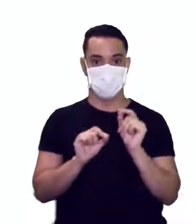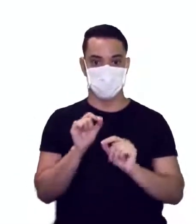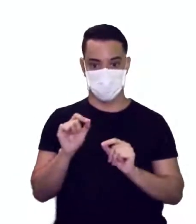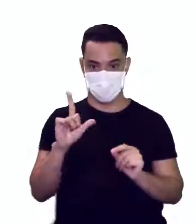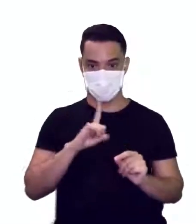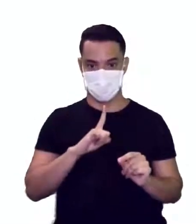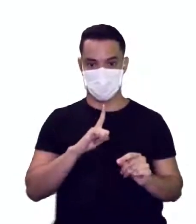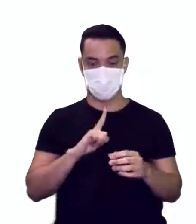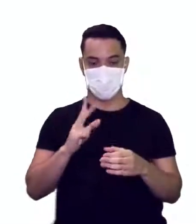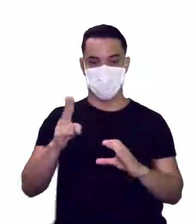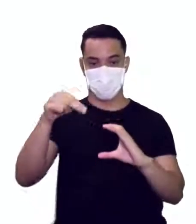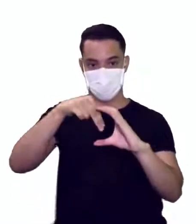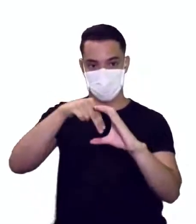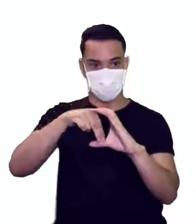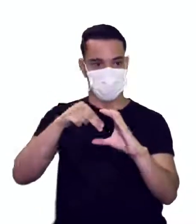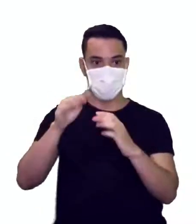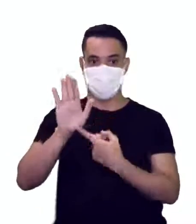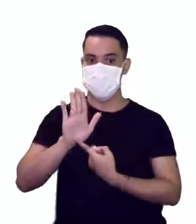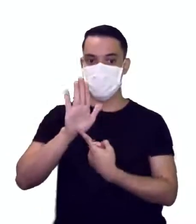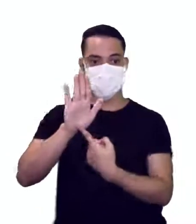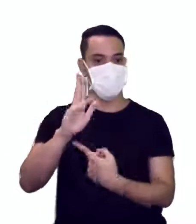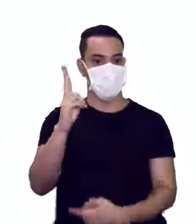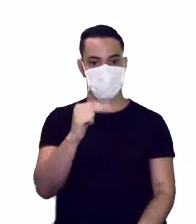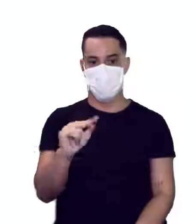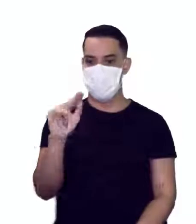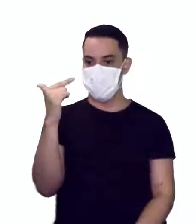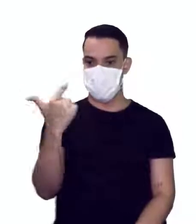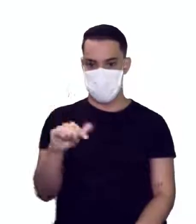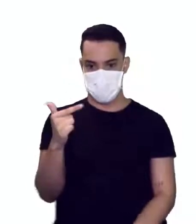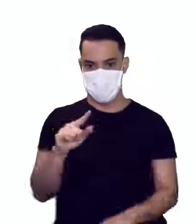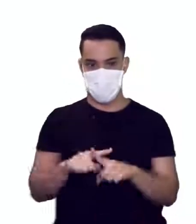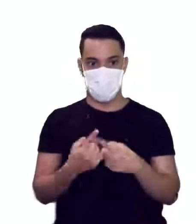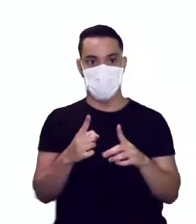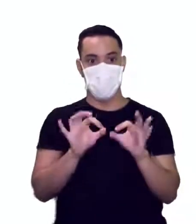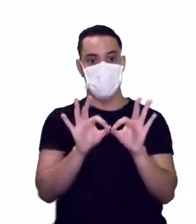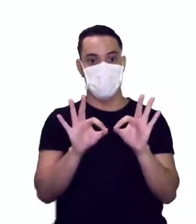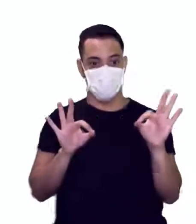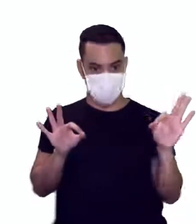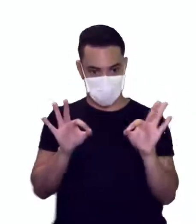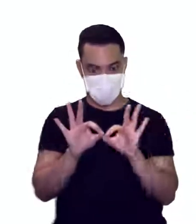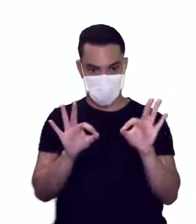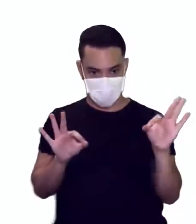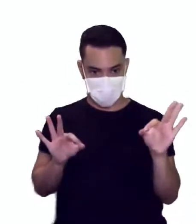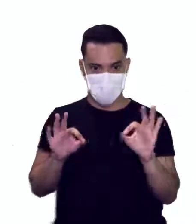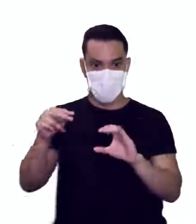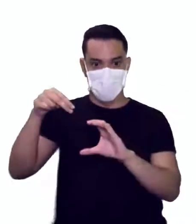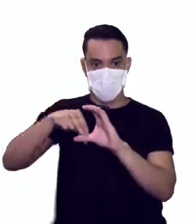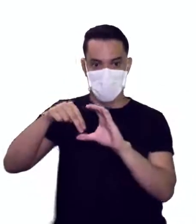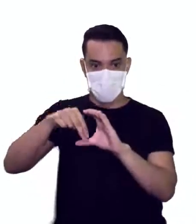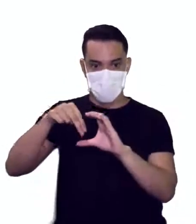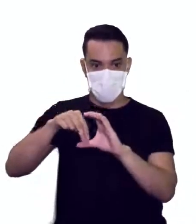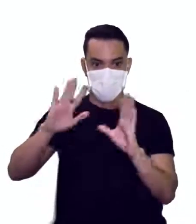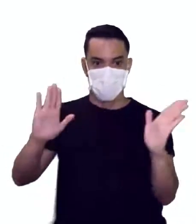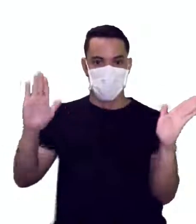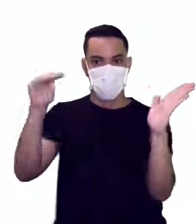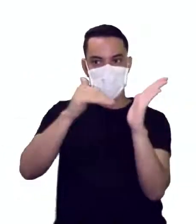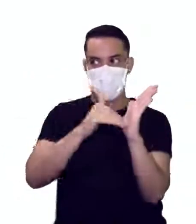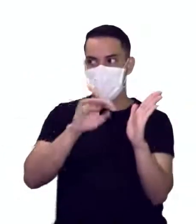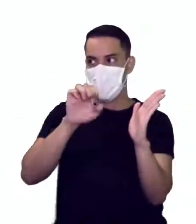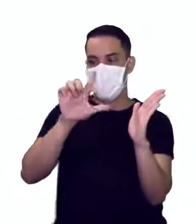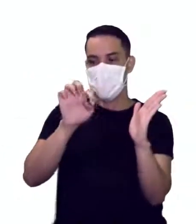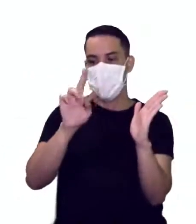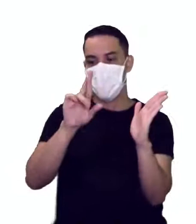núcleo, aqui o desenho não mostra, mas essa distância aqui, pessoal, do núcleo e da